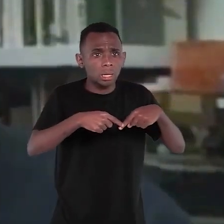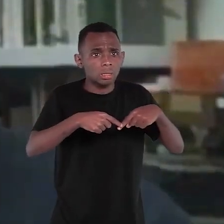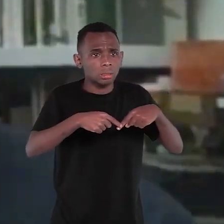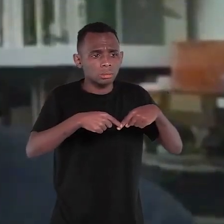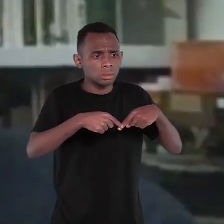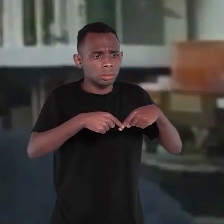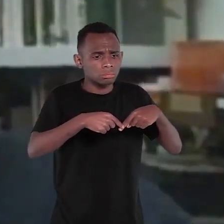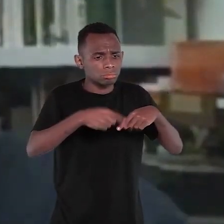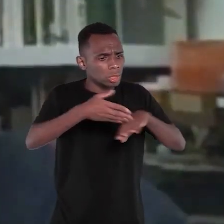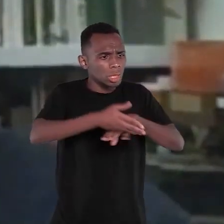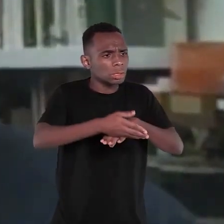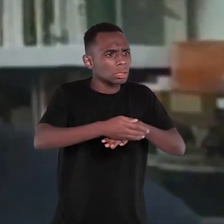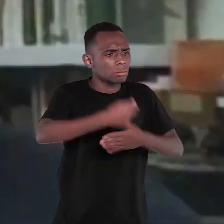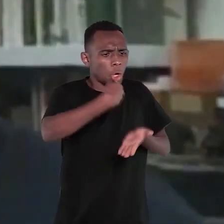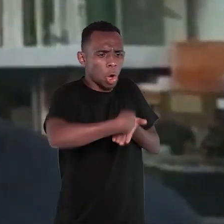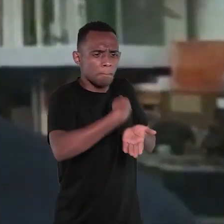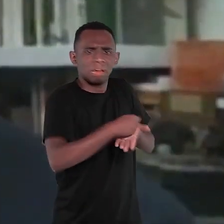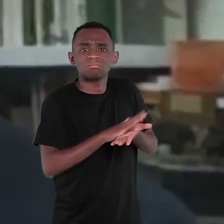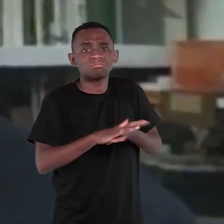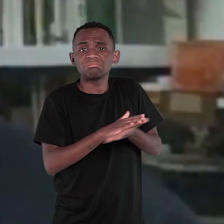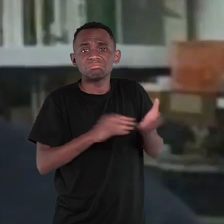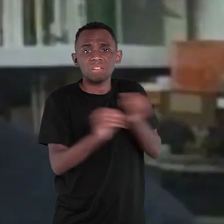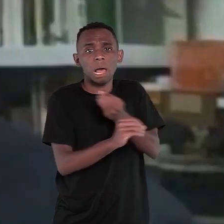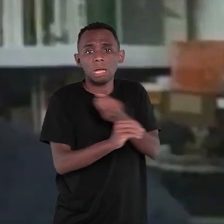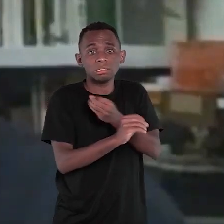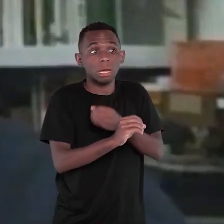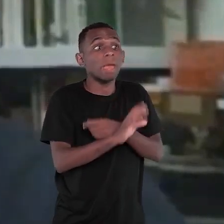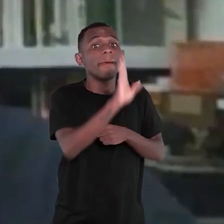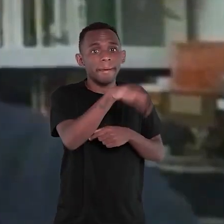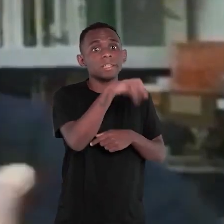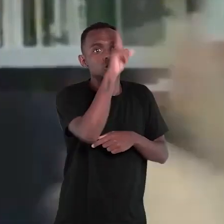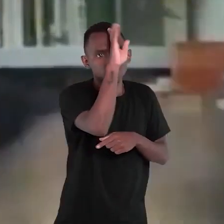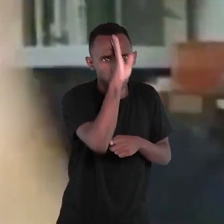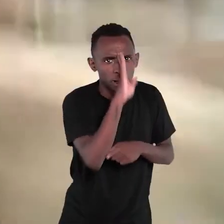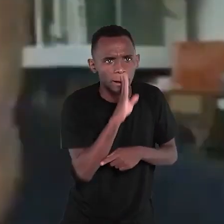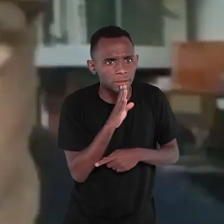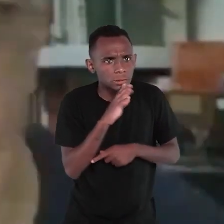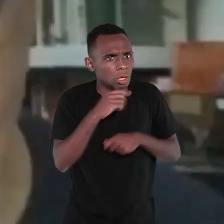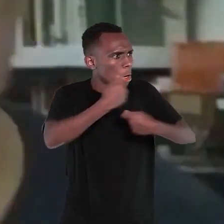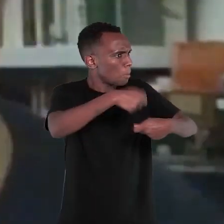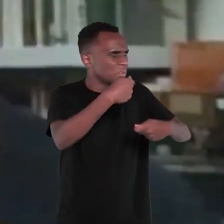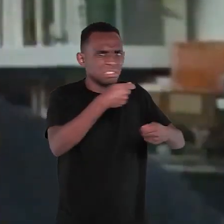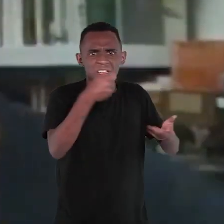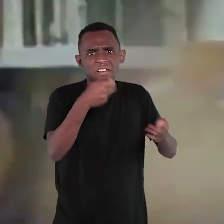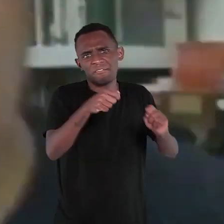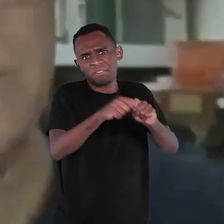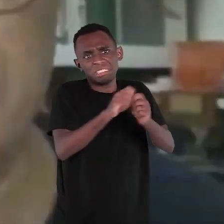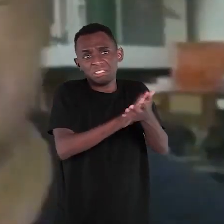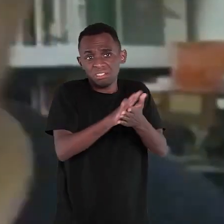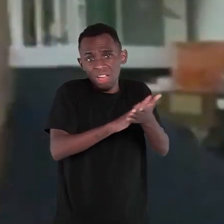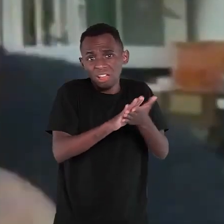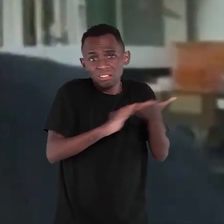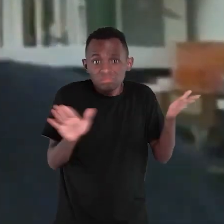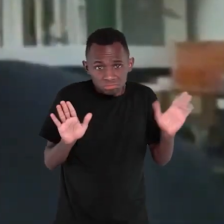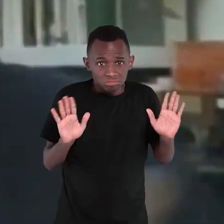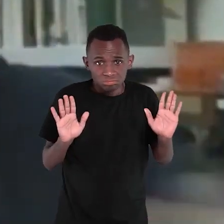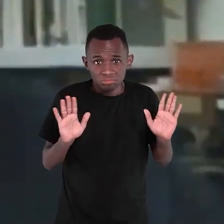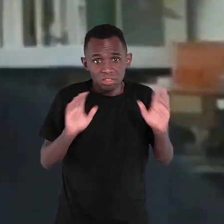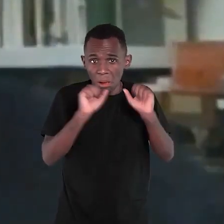e você não é obrigado a nada. Você não paga, né? Você não tem que fazer nada, você não é obrigado a fazer. Você